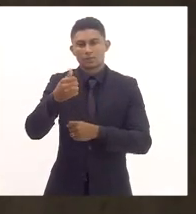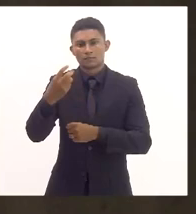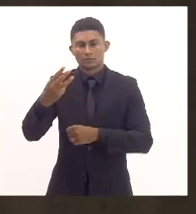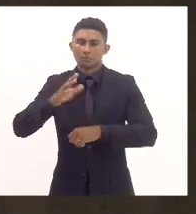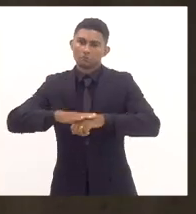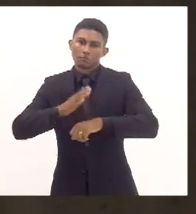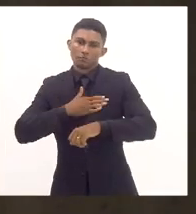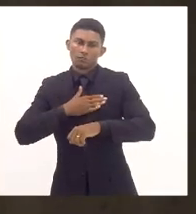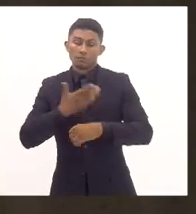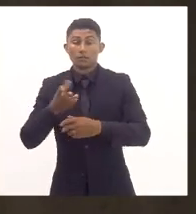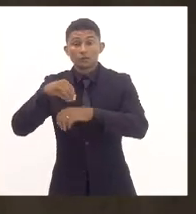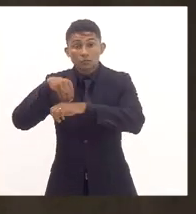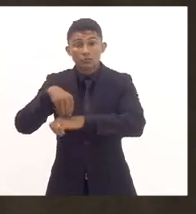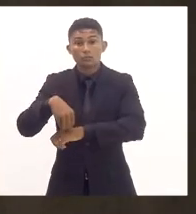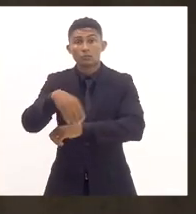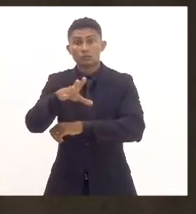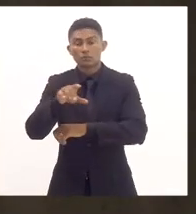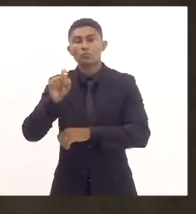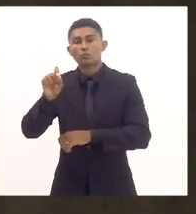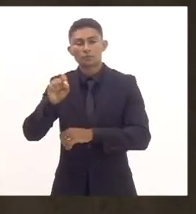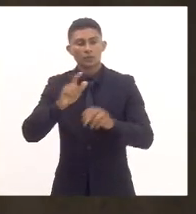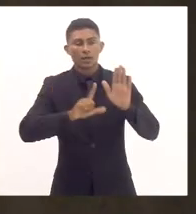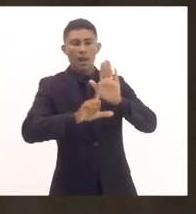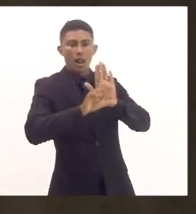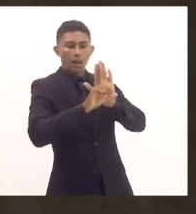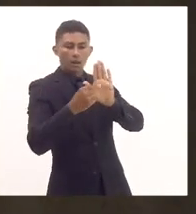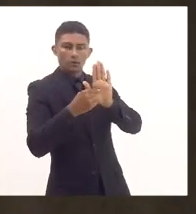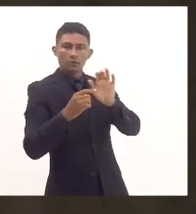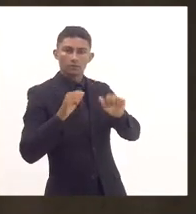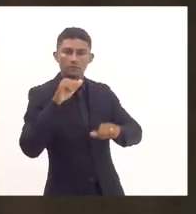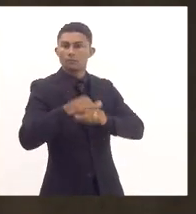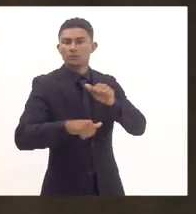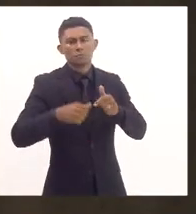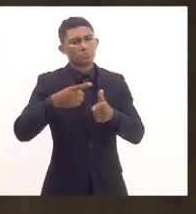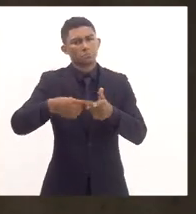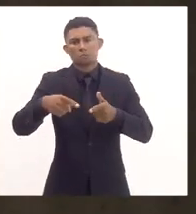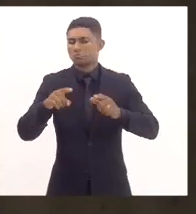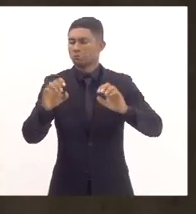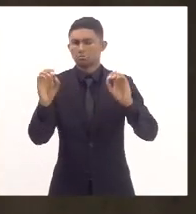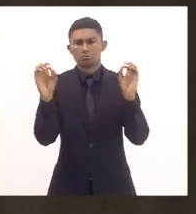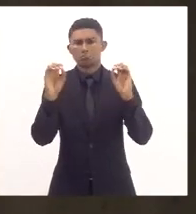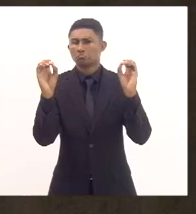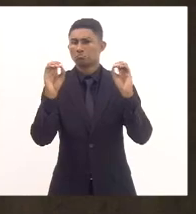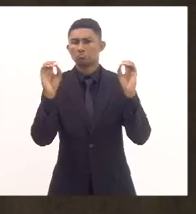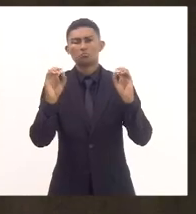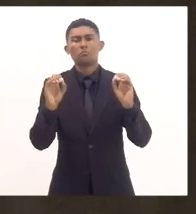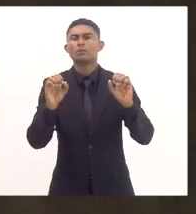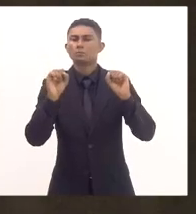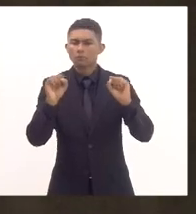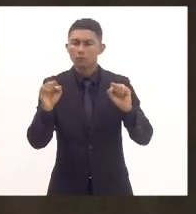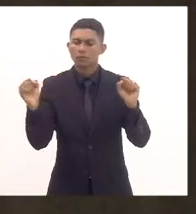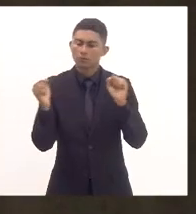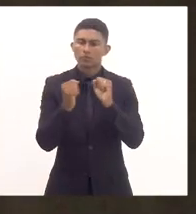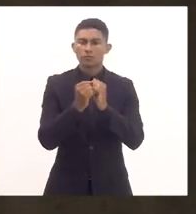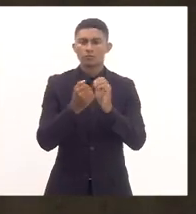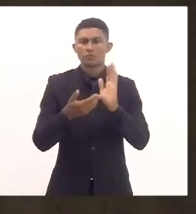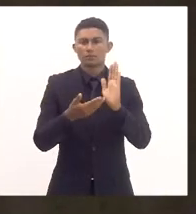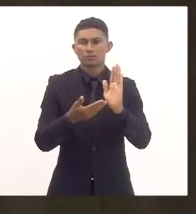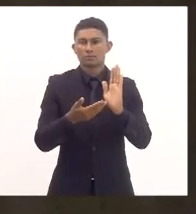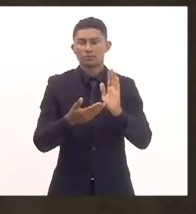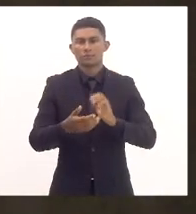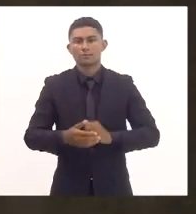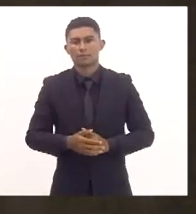eu queria achei que Deputado Tia Jô alterasse a lei Sem problema nenhum ela pode ser coautora do erro do